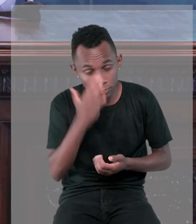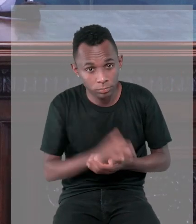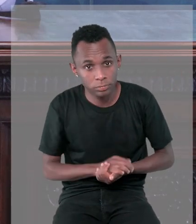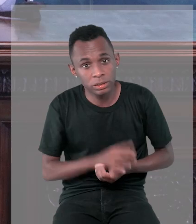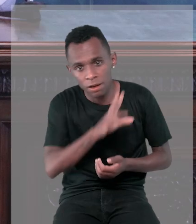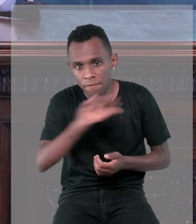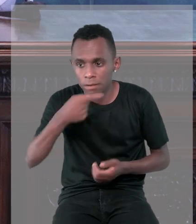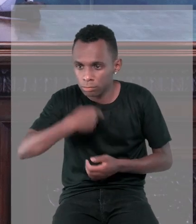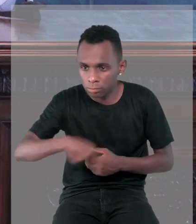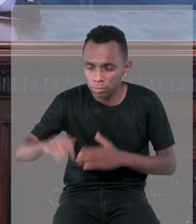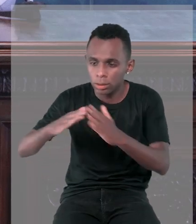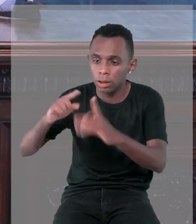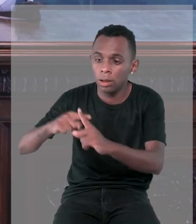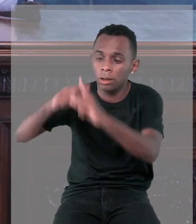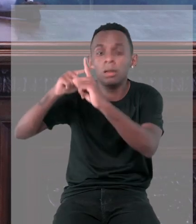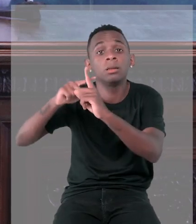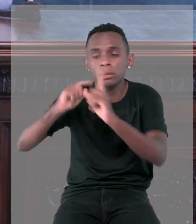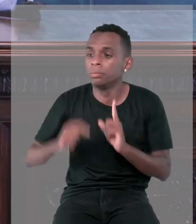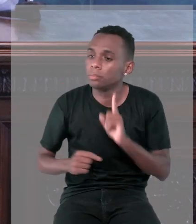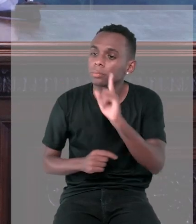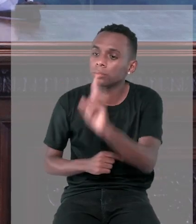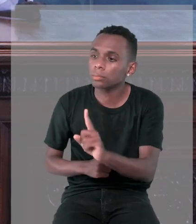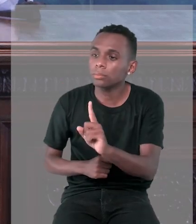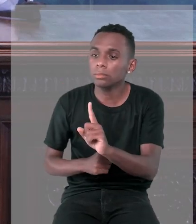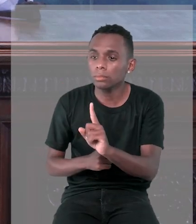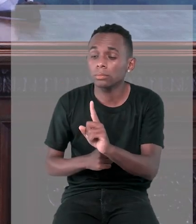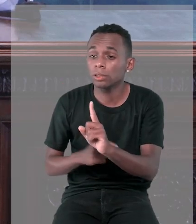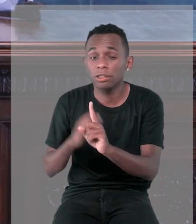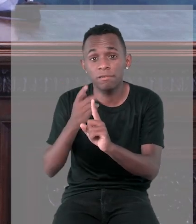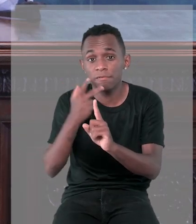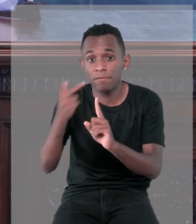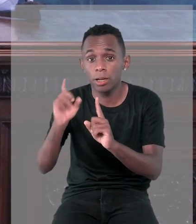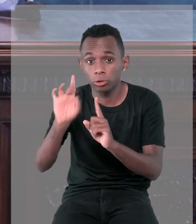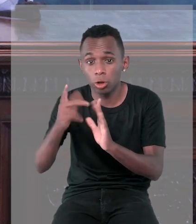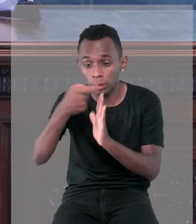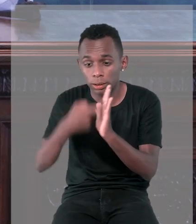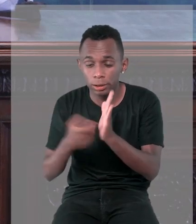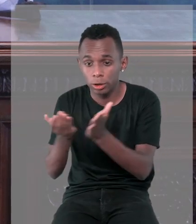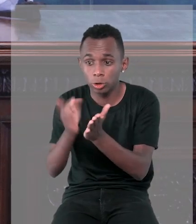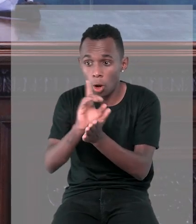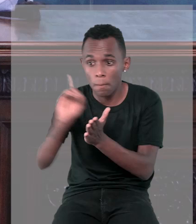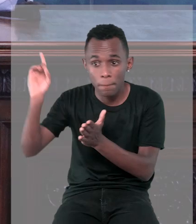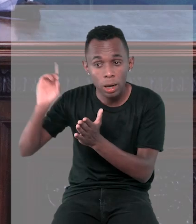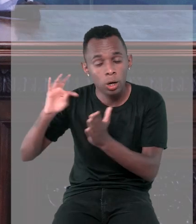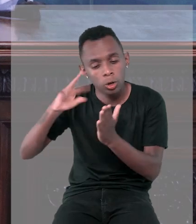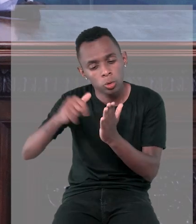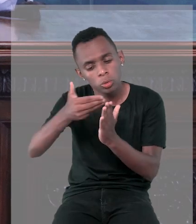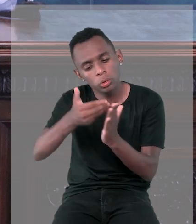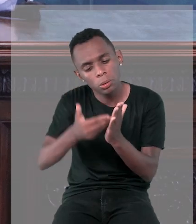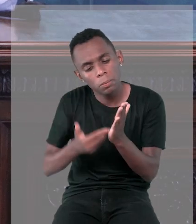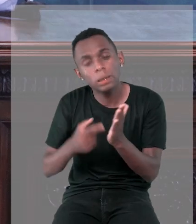vai para uma igreja, e lá na igreja ele cita apenas textos bíblicos, são todos os